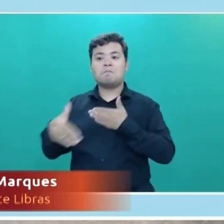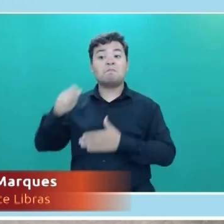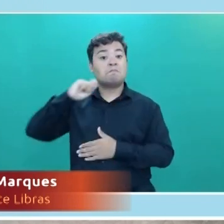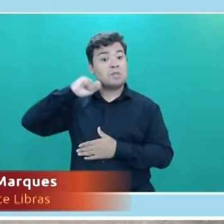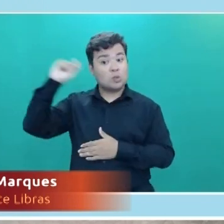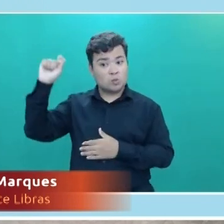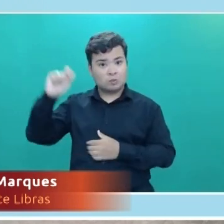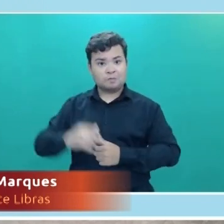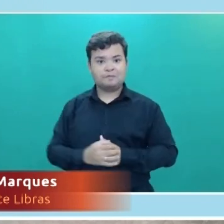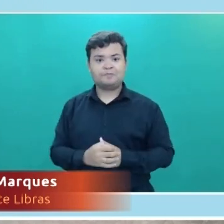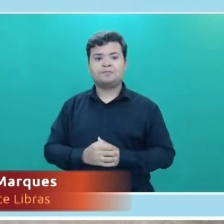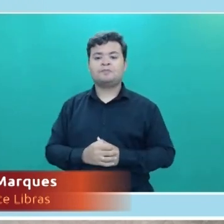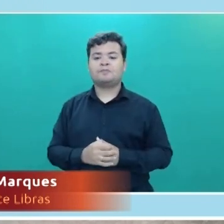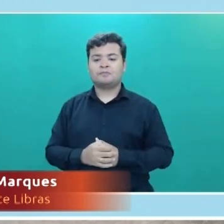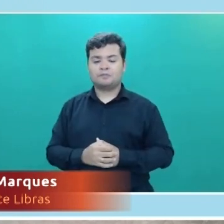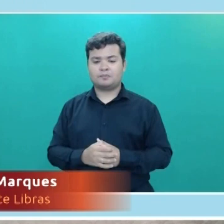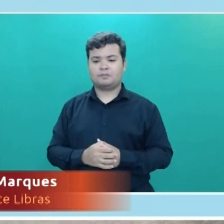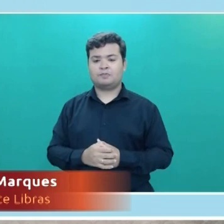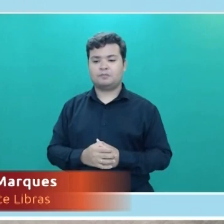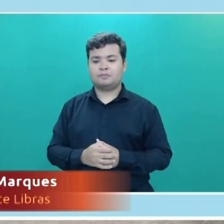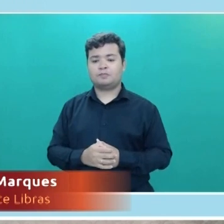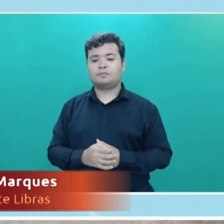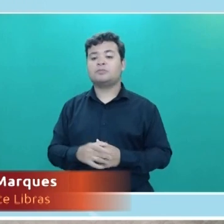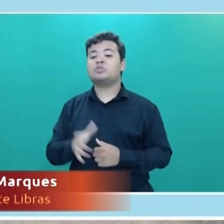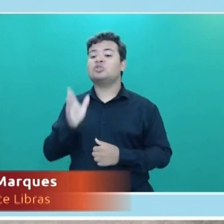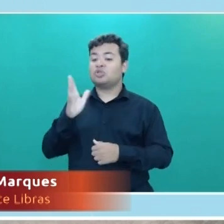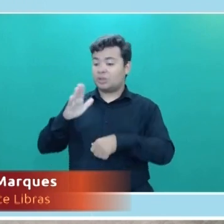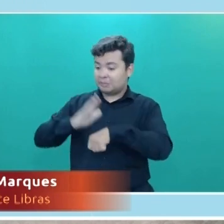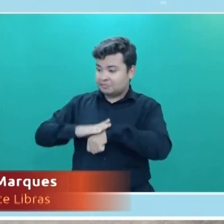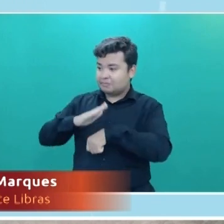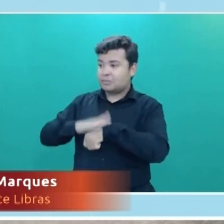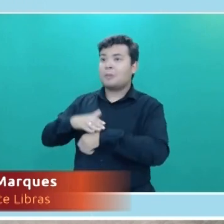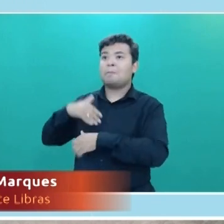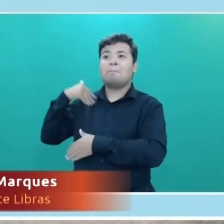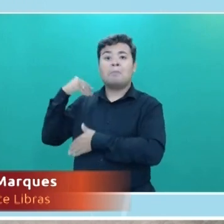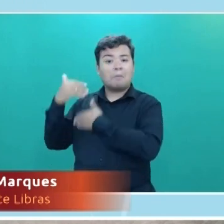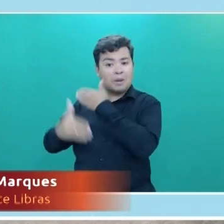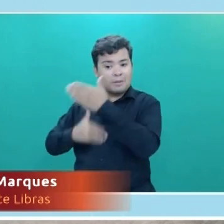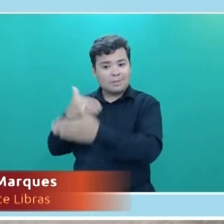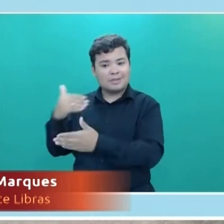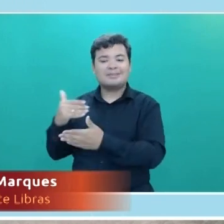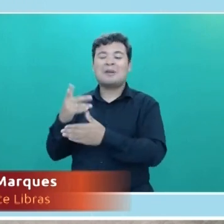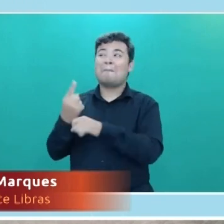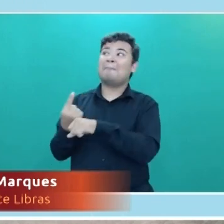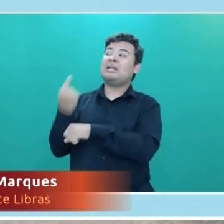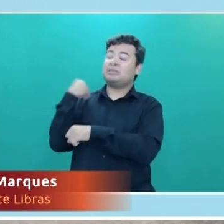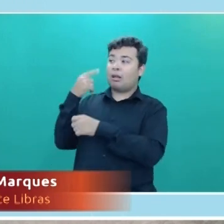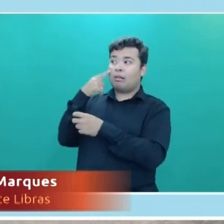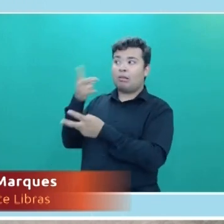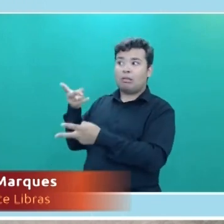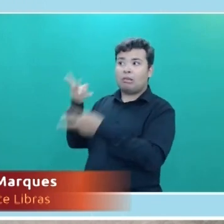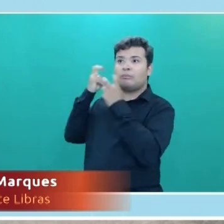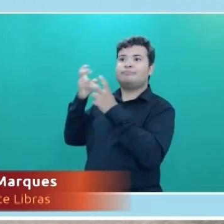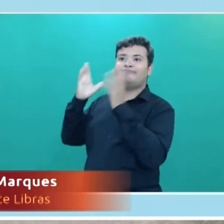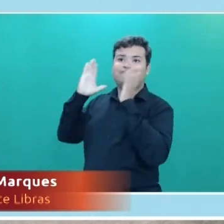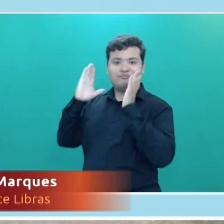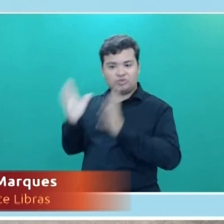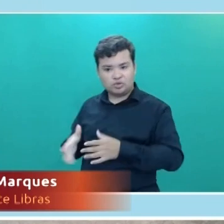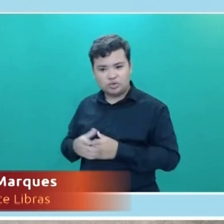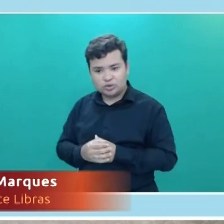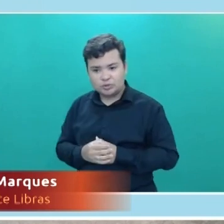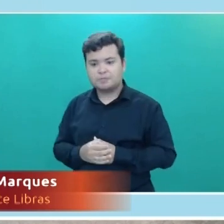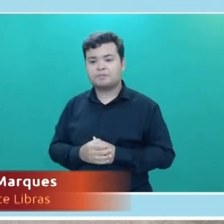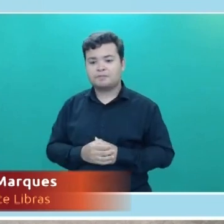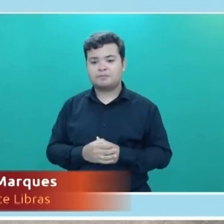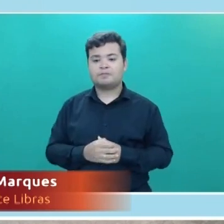Então, a gente tem aí uma trajetória já que lá atrás eu já tinha percebido essa tendência, e ela servindo